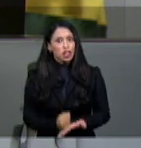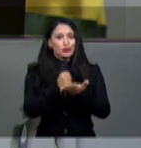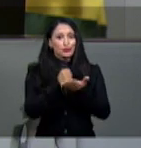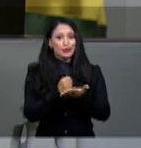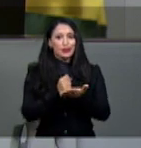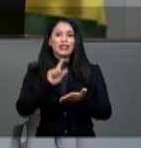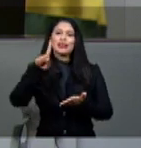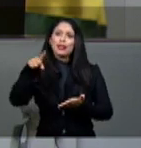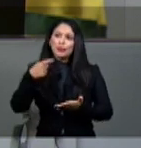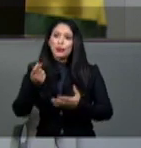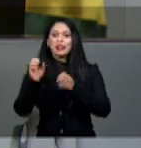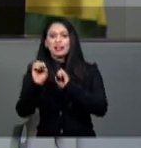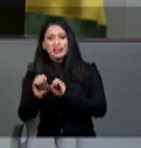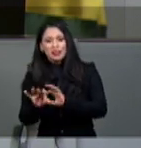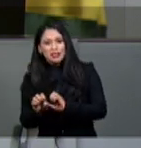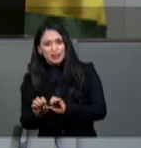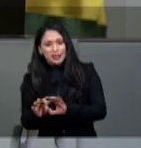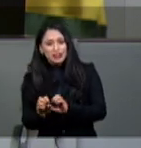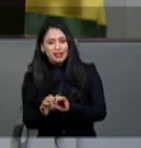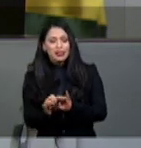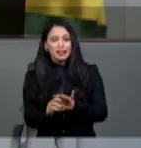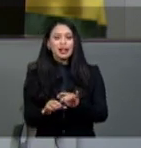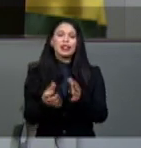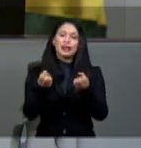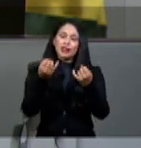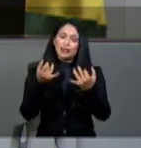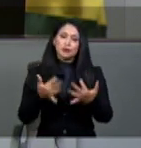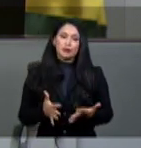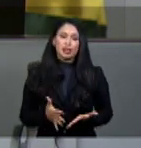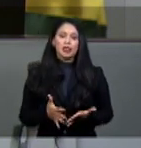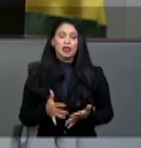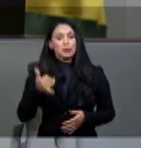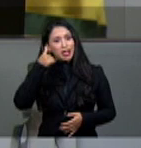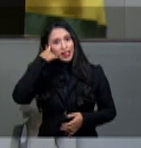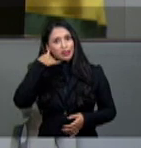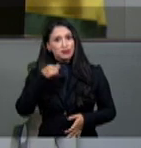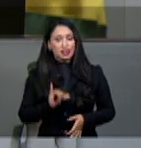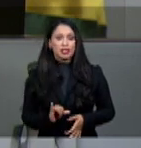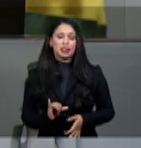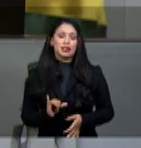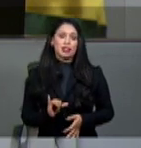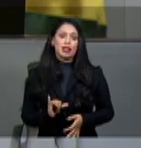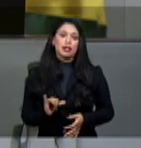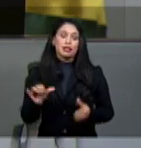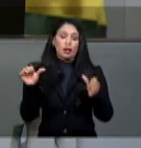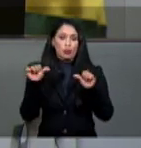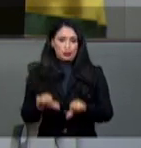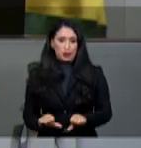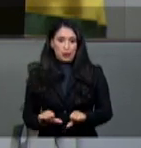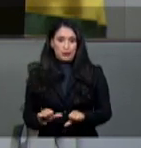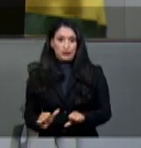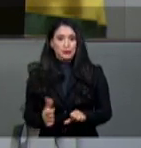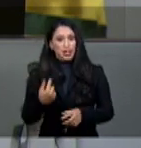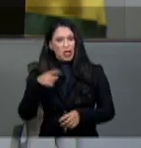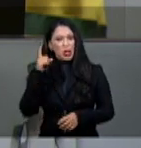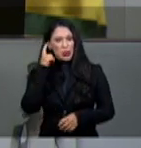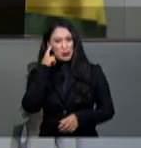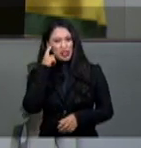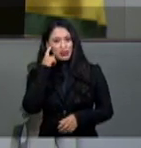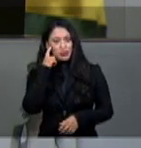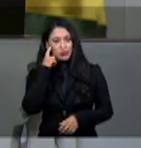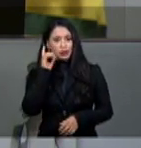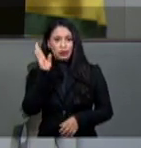pois a gente cogita de tudo isso que é preciso para quem nunca volta acontecer um afogamento e eu acho que o Brasil E aí